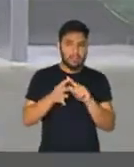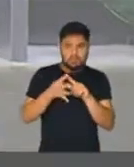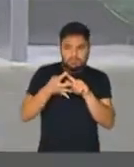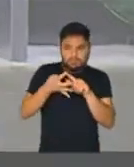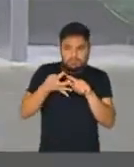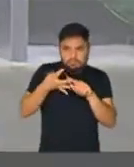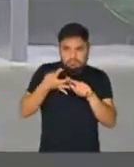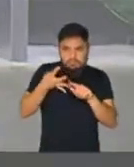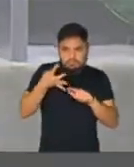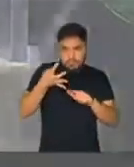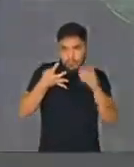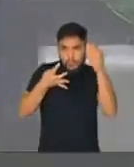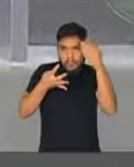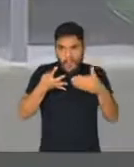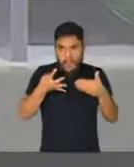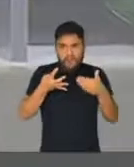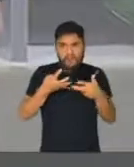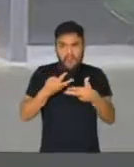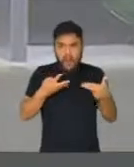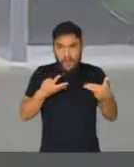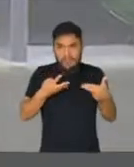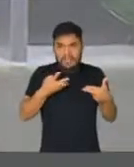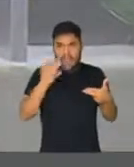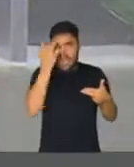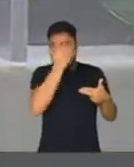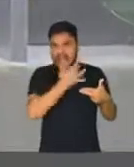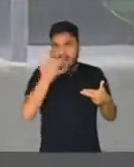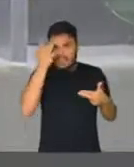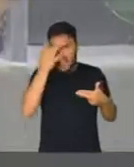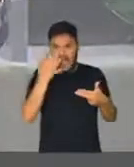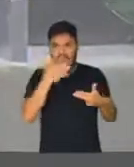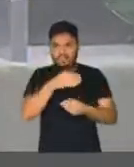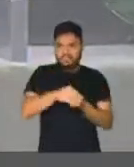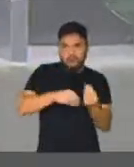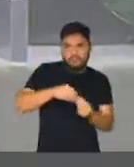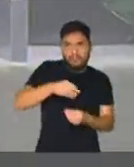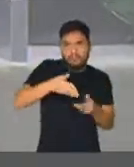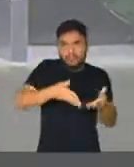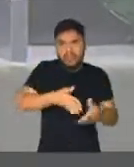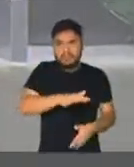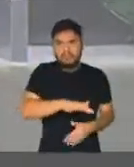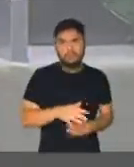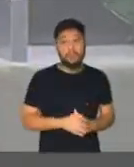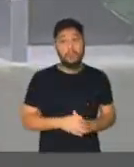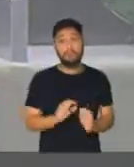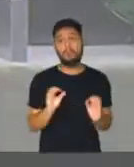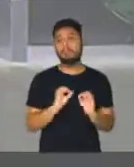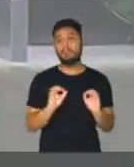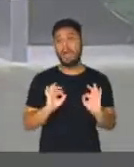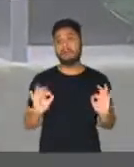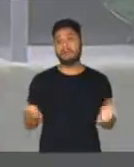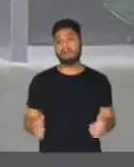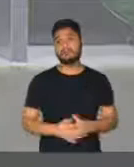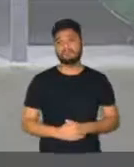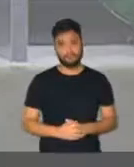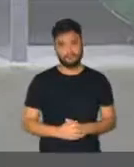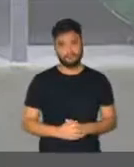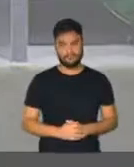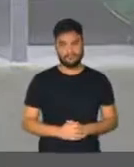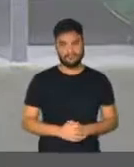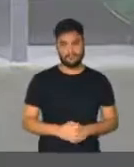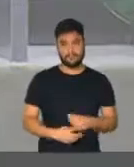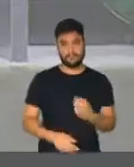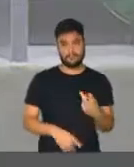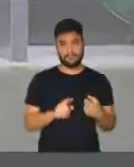uma prova sequer da participação do então prefeito Fernando Haddad.